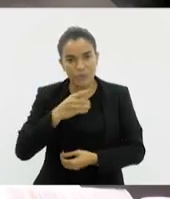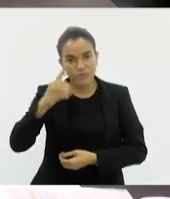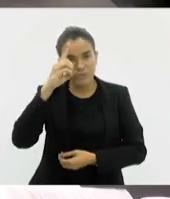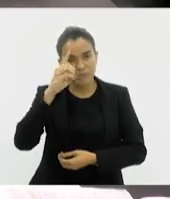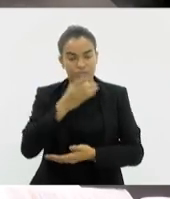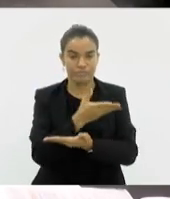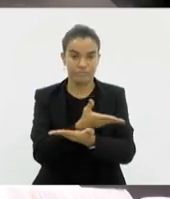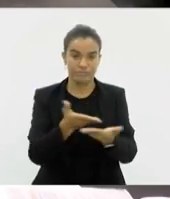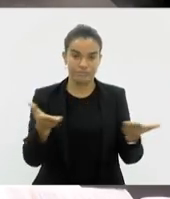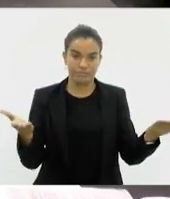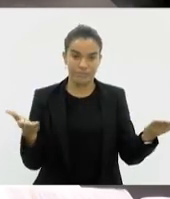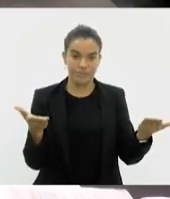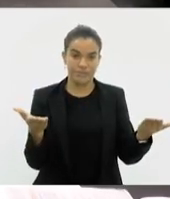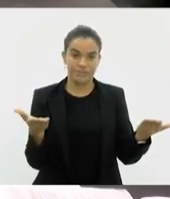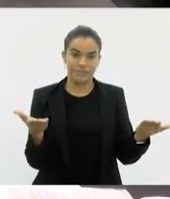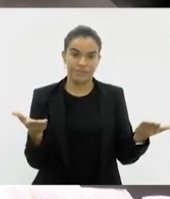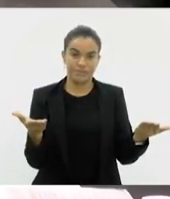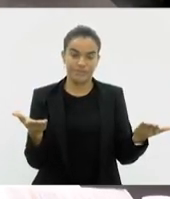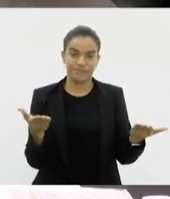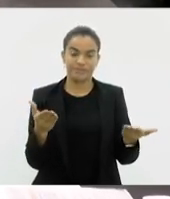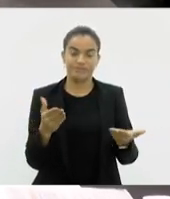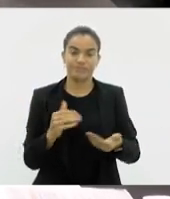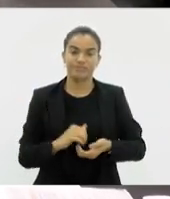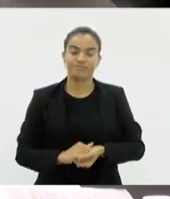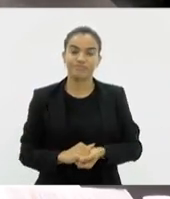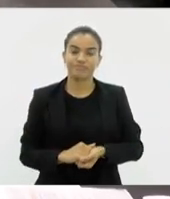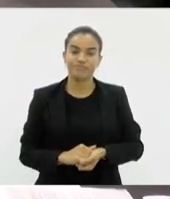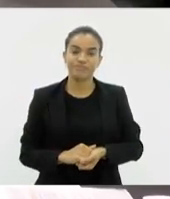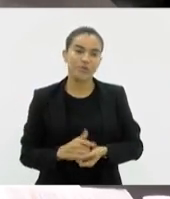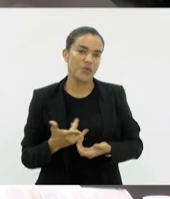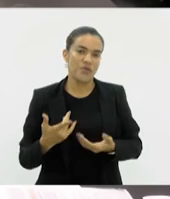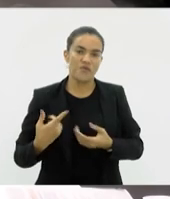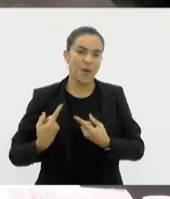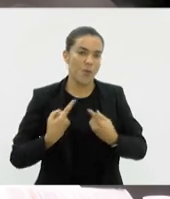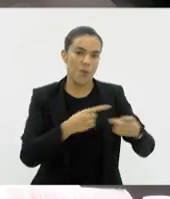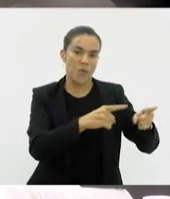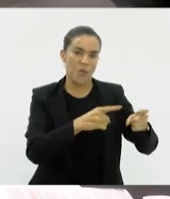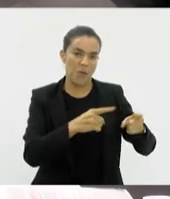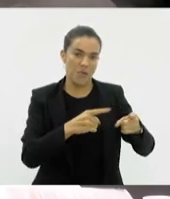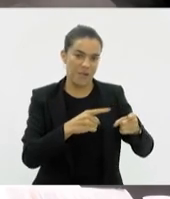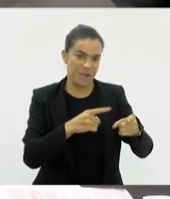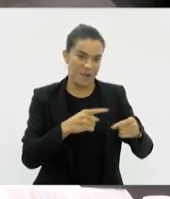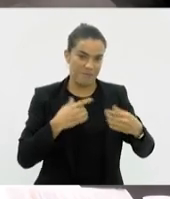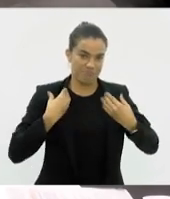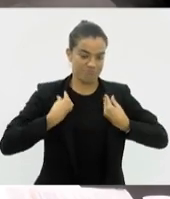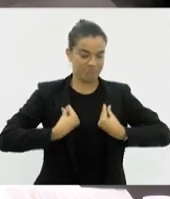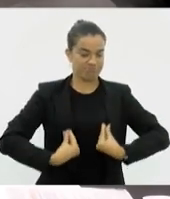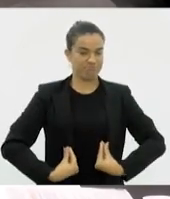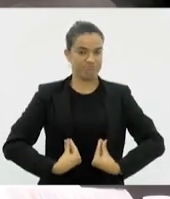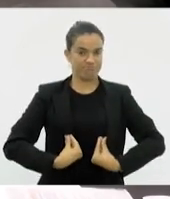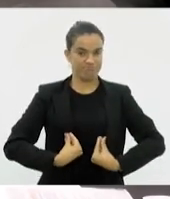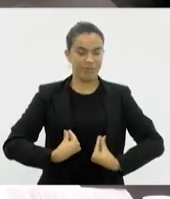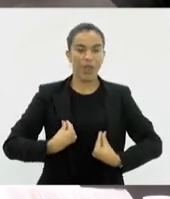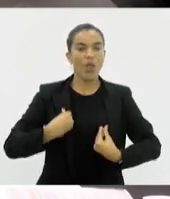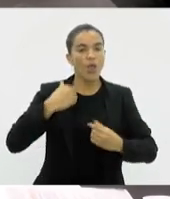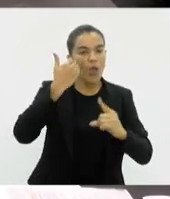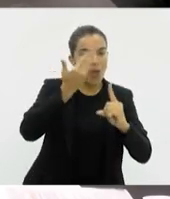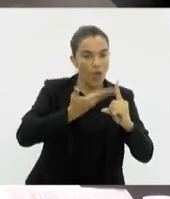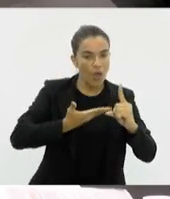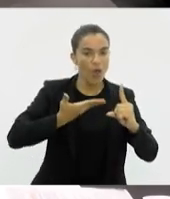vai contrariar hoje a nossa Célia Jordão, que está vestida a caráter em homenagem a Oxalá.